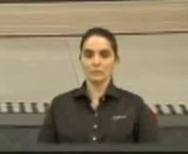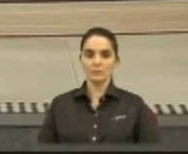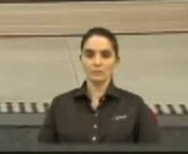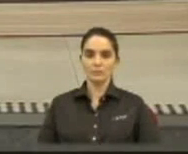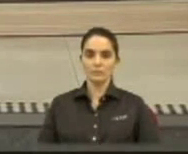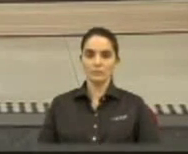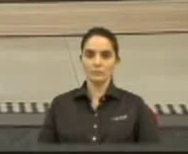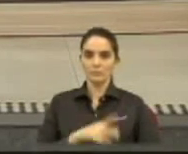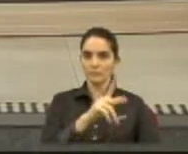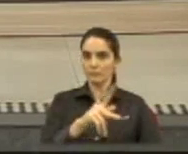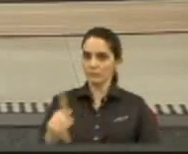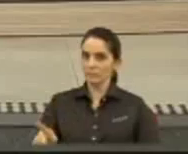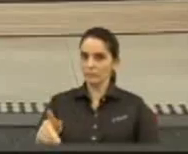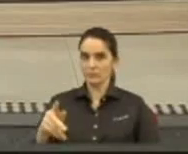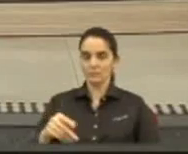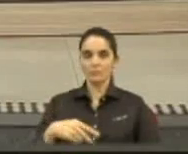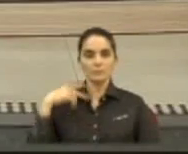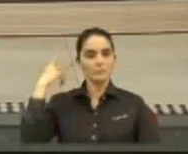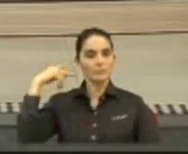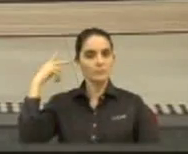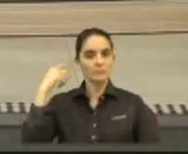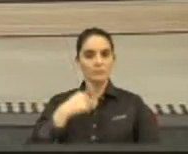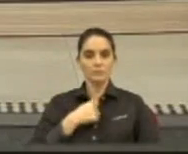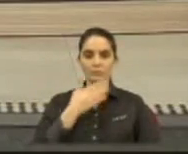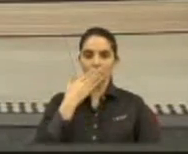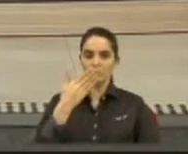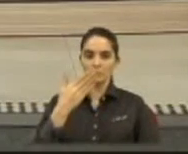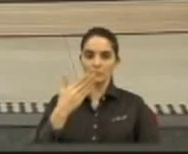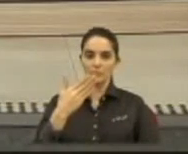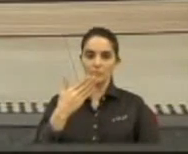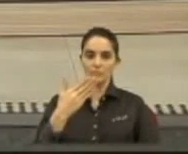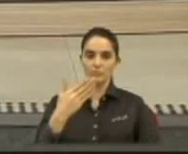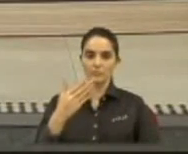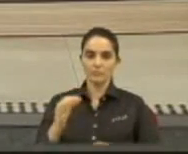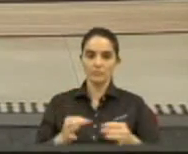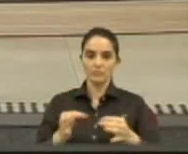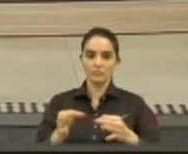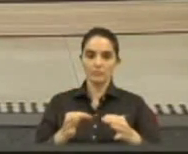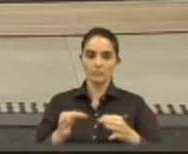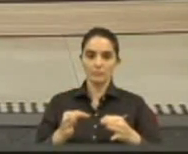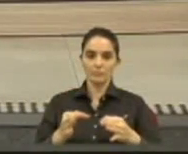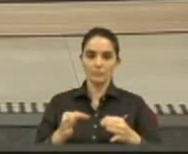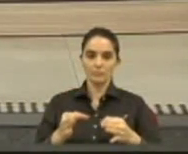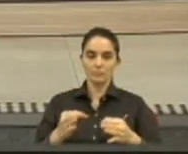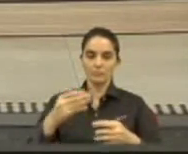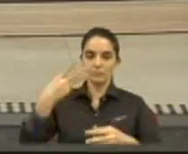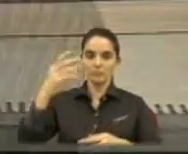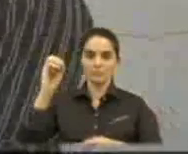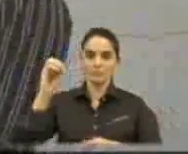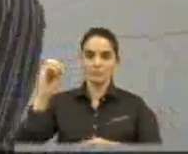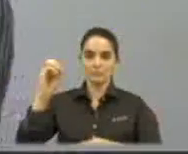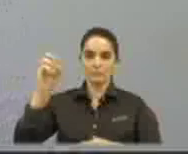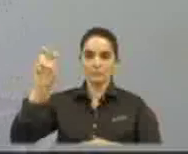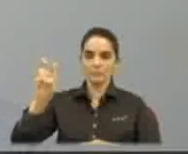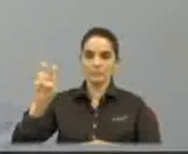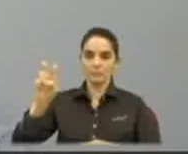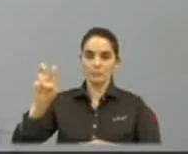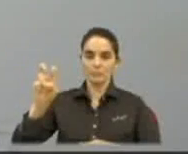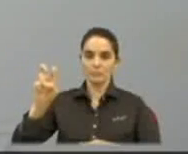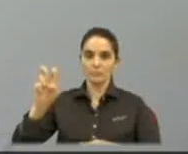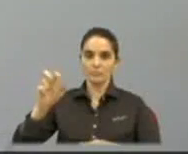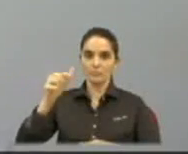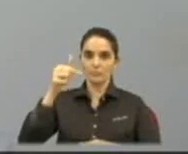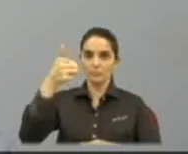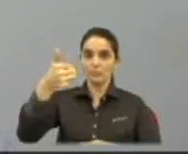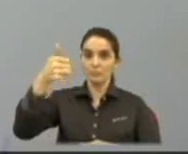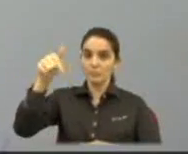Senhor presidente, nobres colegas, eu peço o adiamento do projeto de minha autoria, o número 305 de 2014, por 17